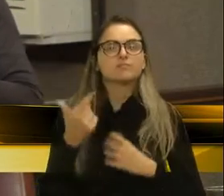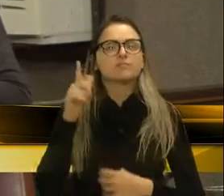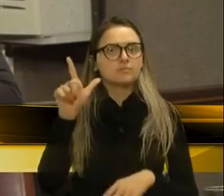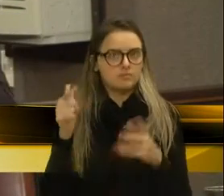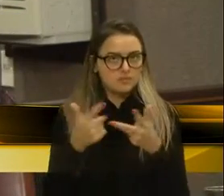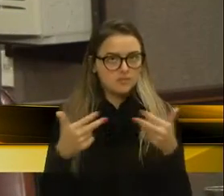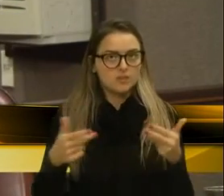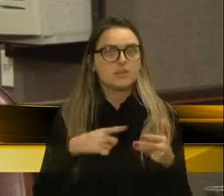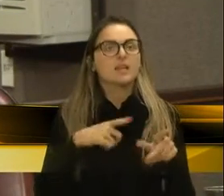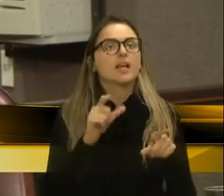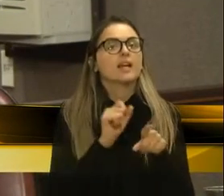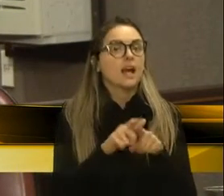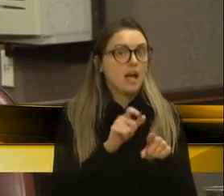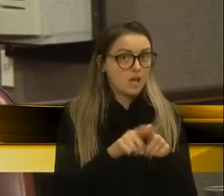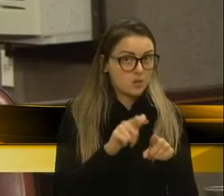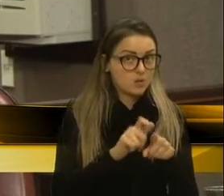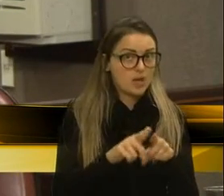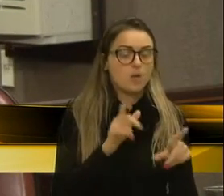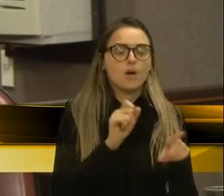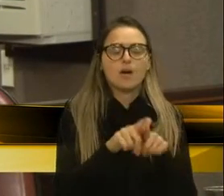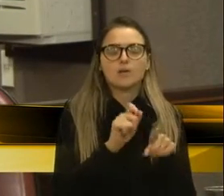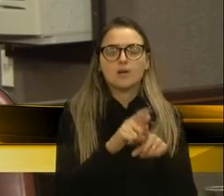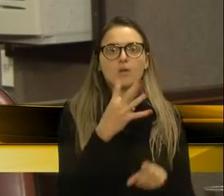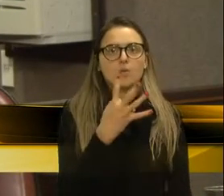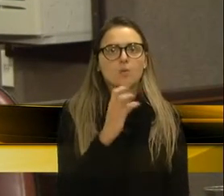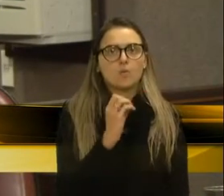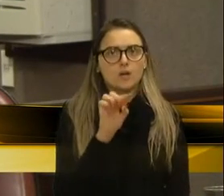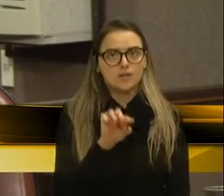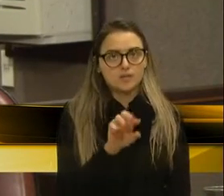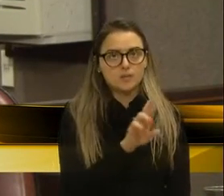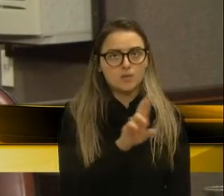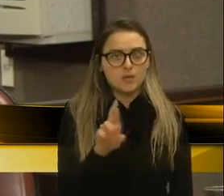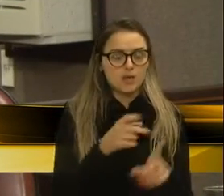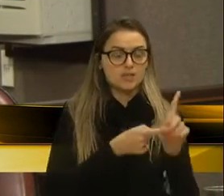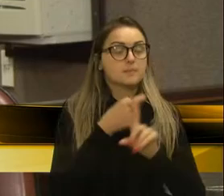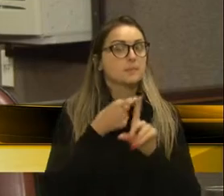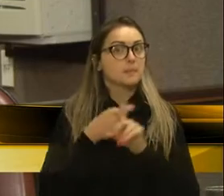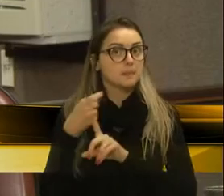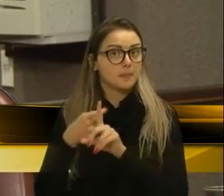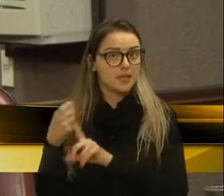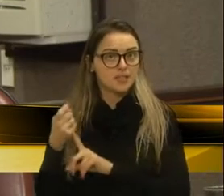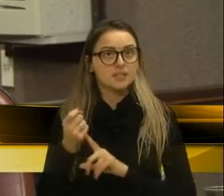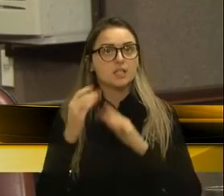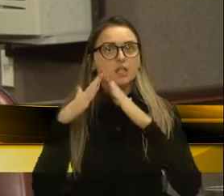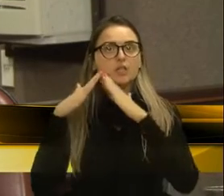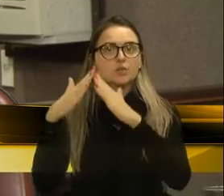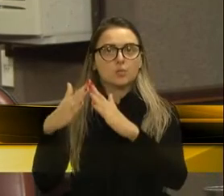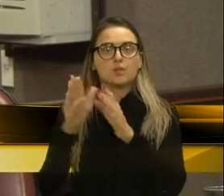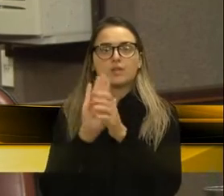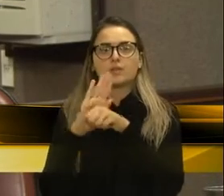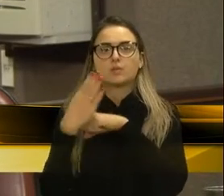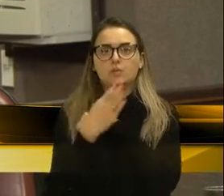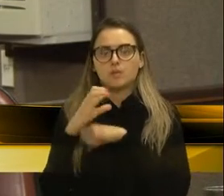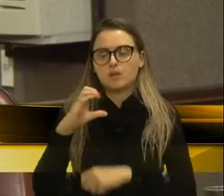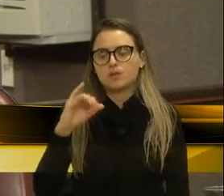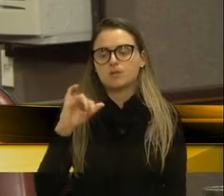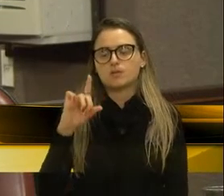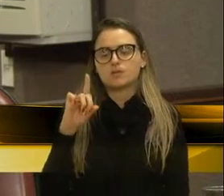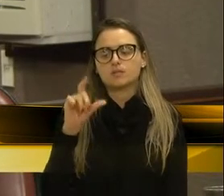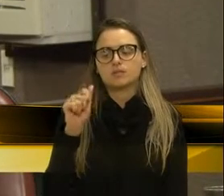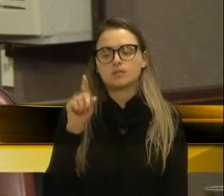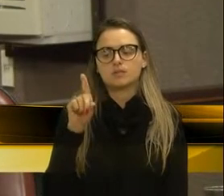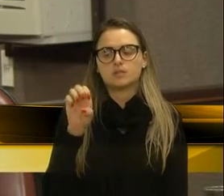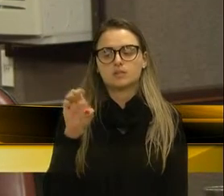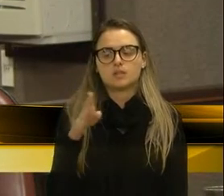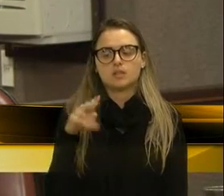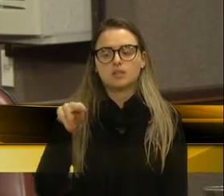tem um aluguel que é R$40.000 mensais que estão de um pavilhão lá no Cidade Nova,